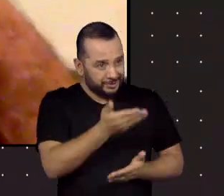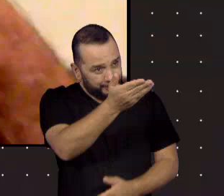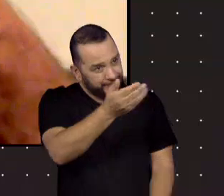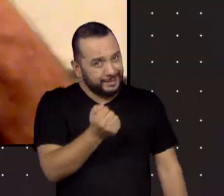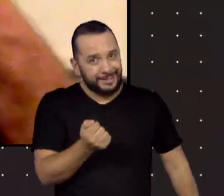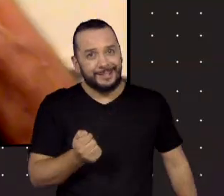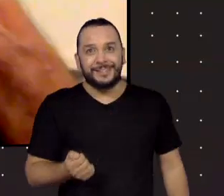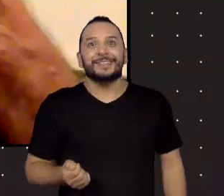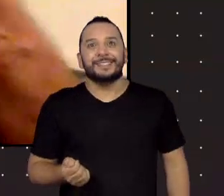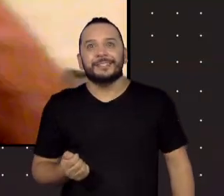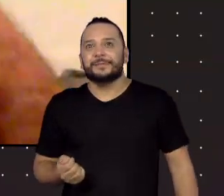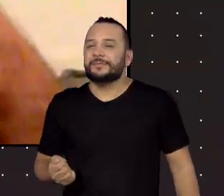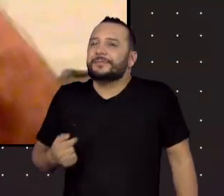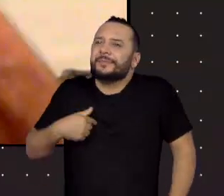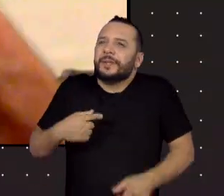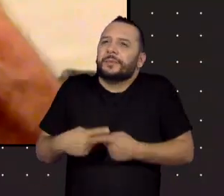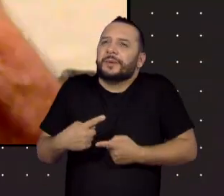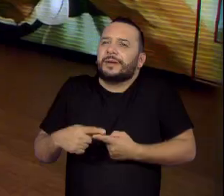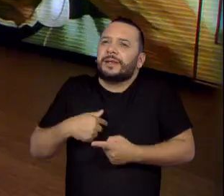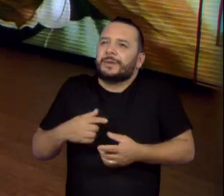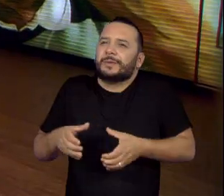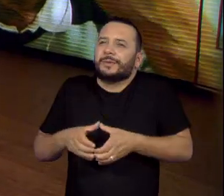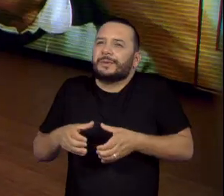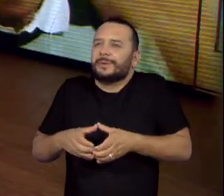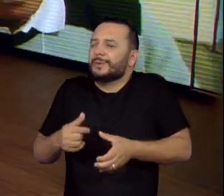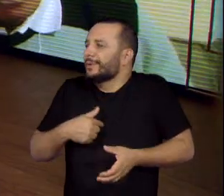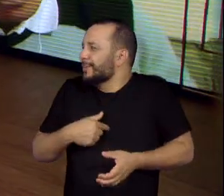verdade, por que eu estou lá? Será